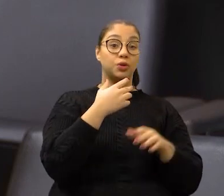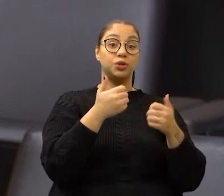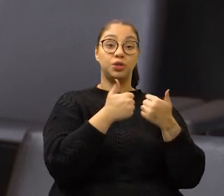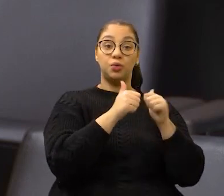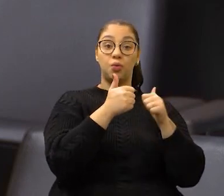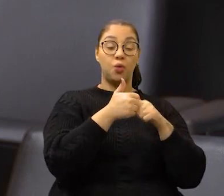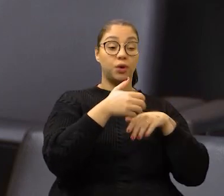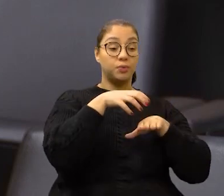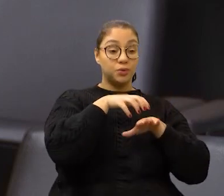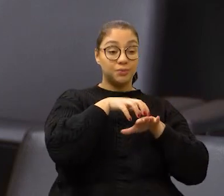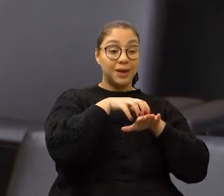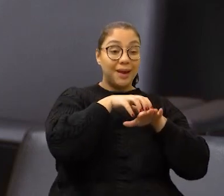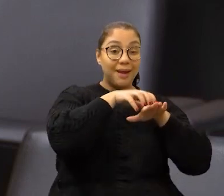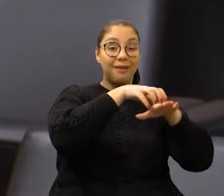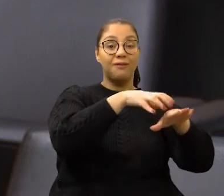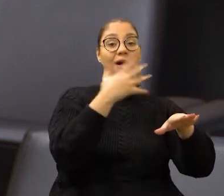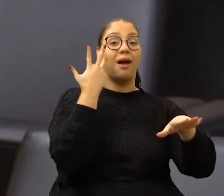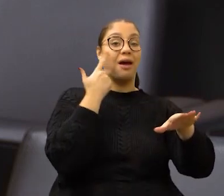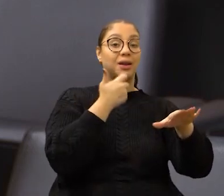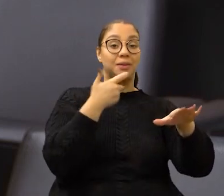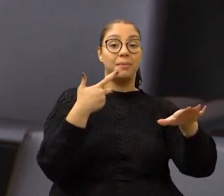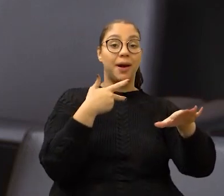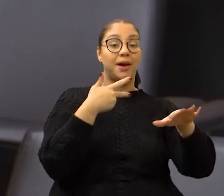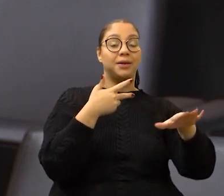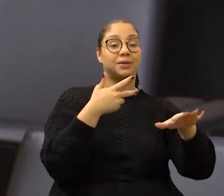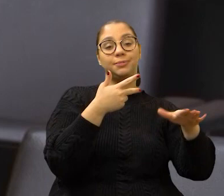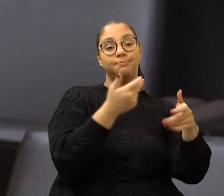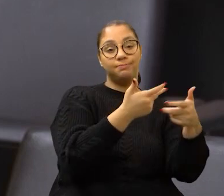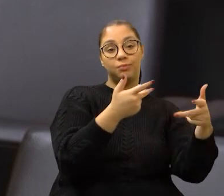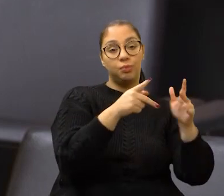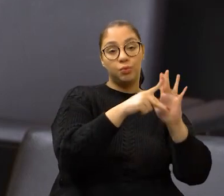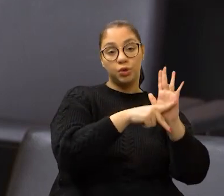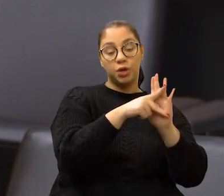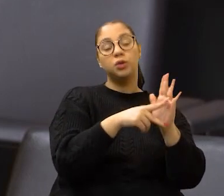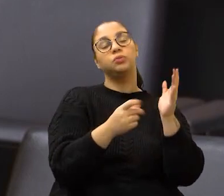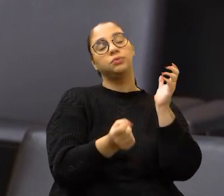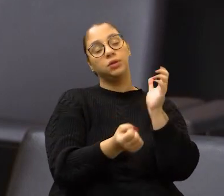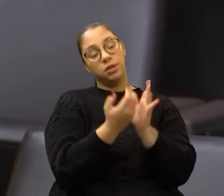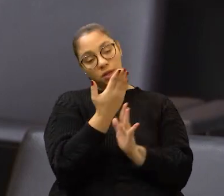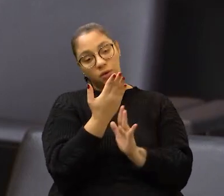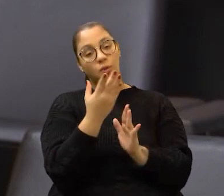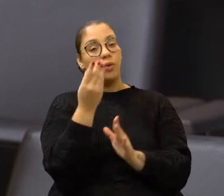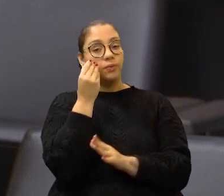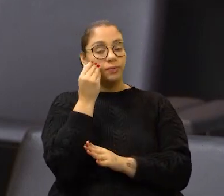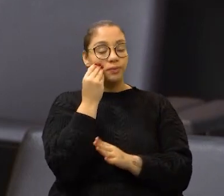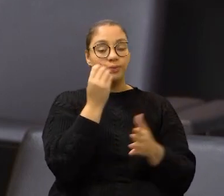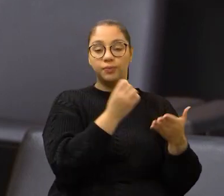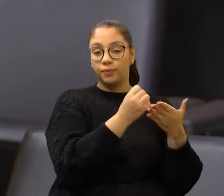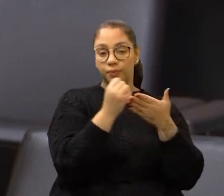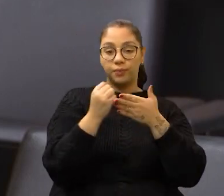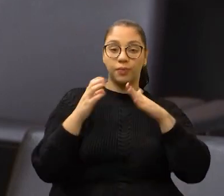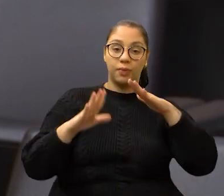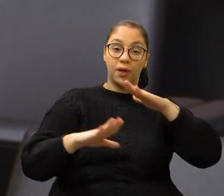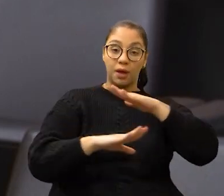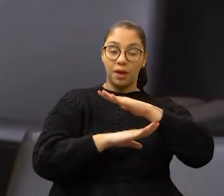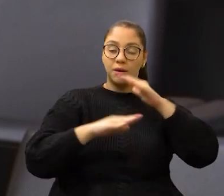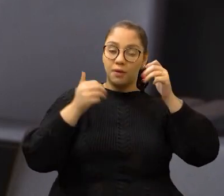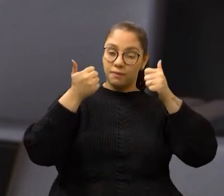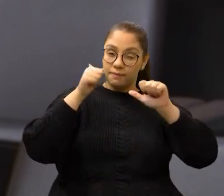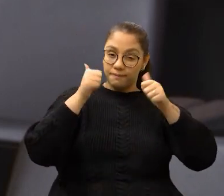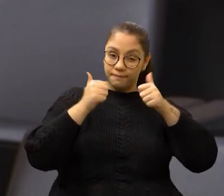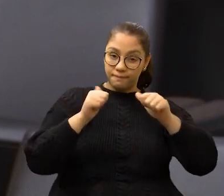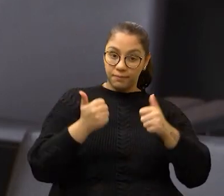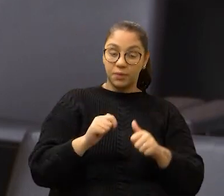para transportar seus animais. Então nós criamos uma redação, criamos esse projeto e levamos para casa. Isso foi